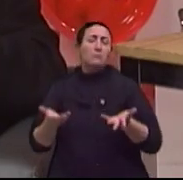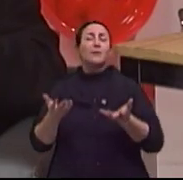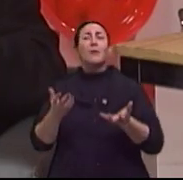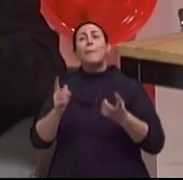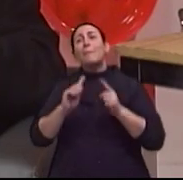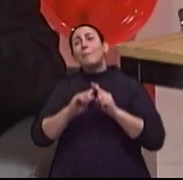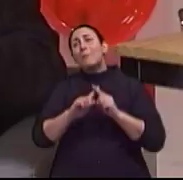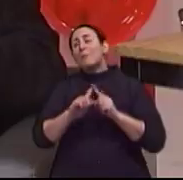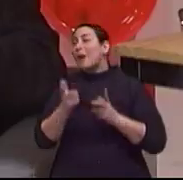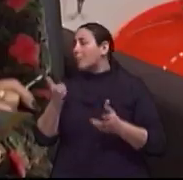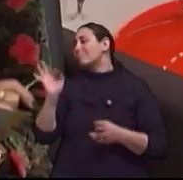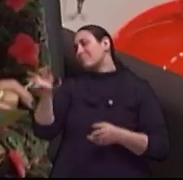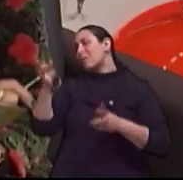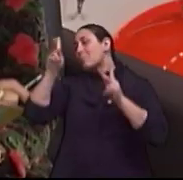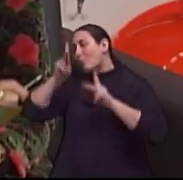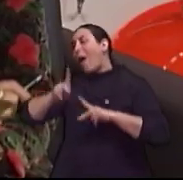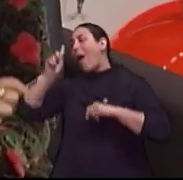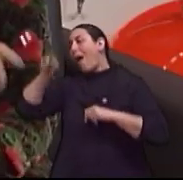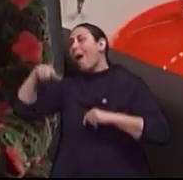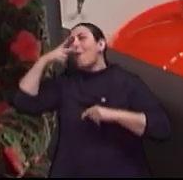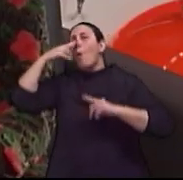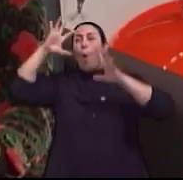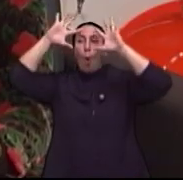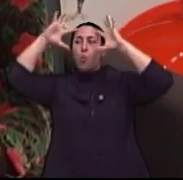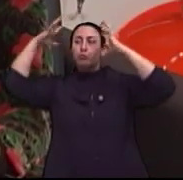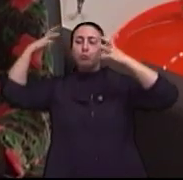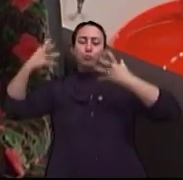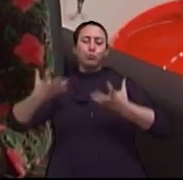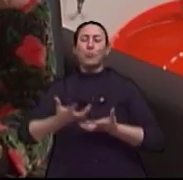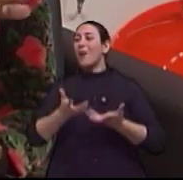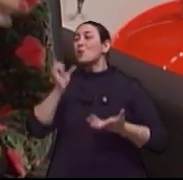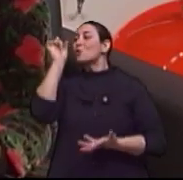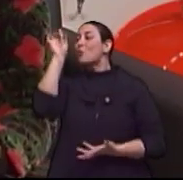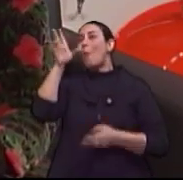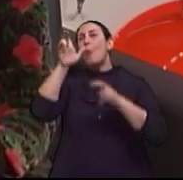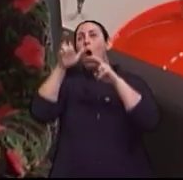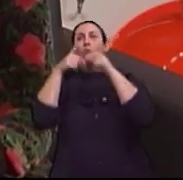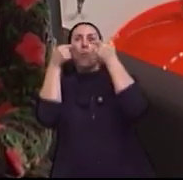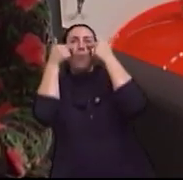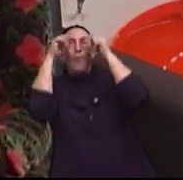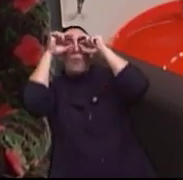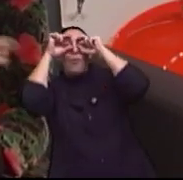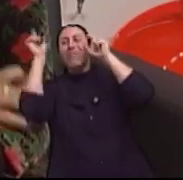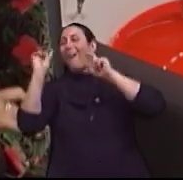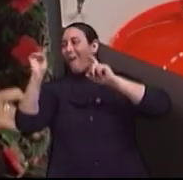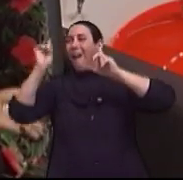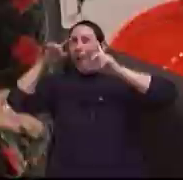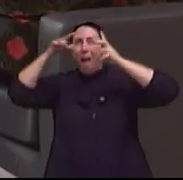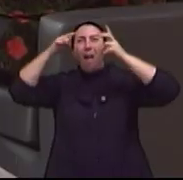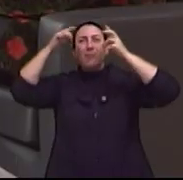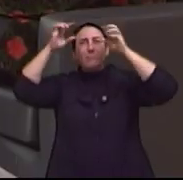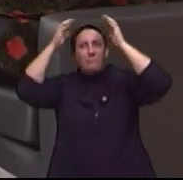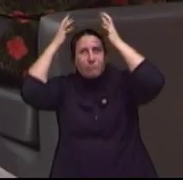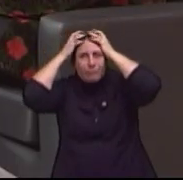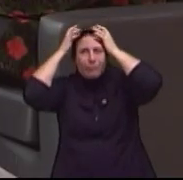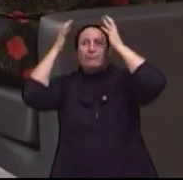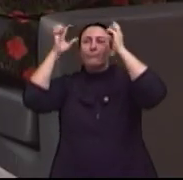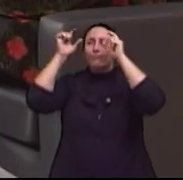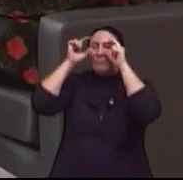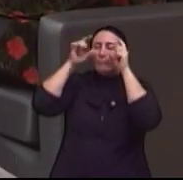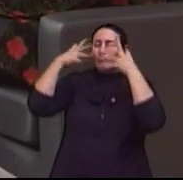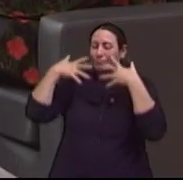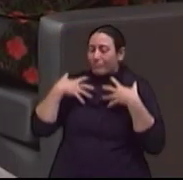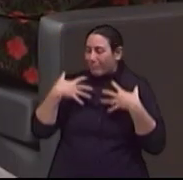não a pessoa é o conjunto eu digo sempre aqui não vamos avaliar a pessoa por um dado outro a pessoa é um conjunto ex detal é um detalhe que não